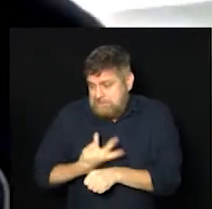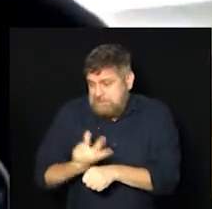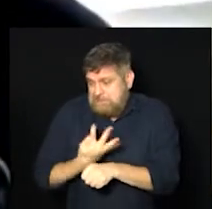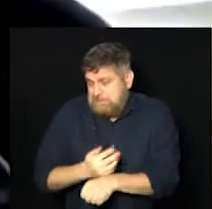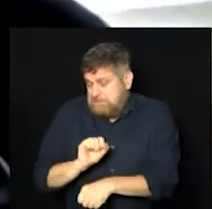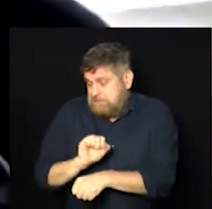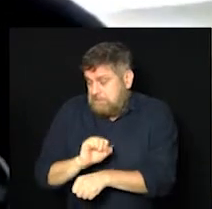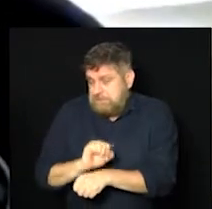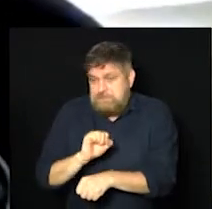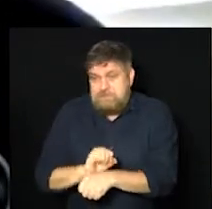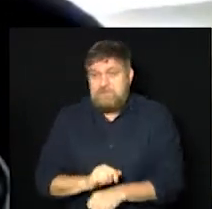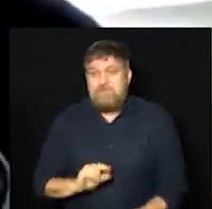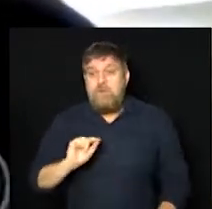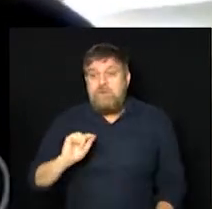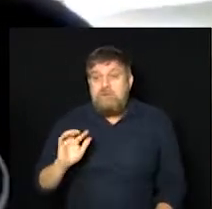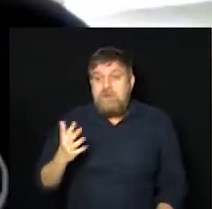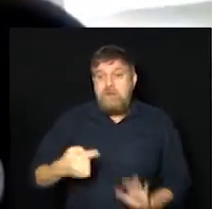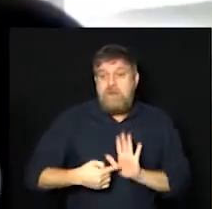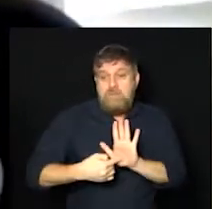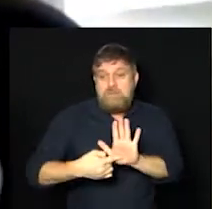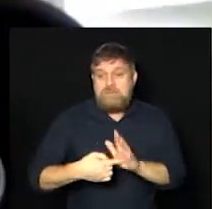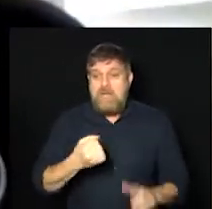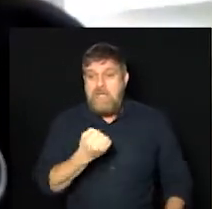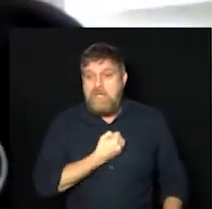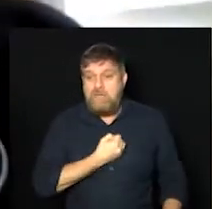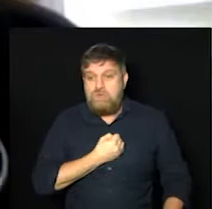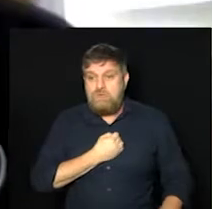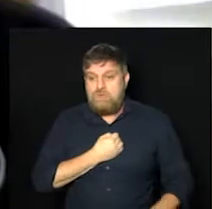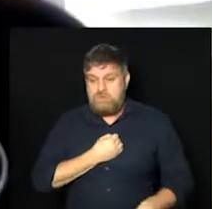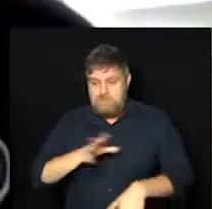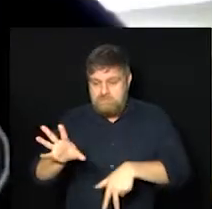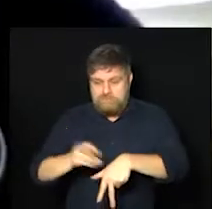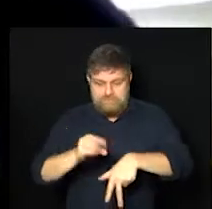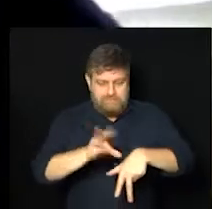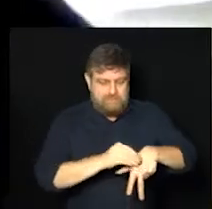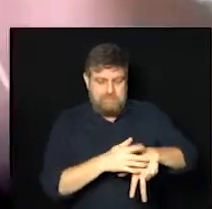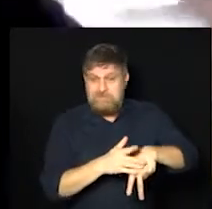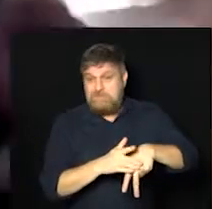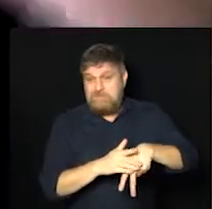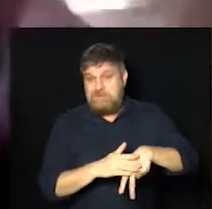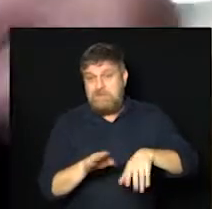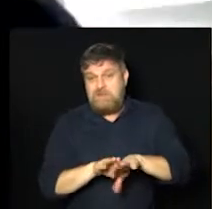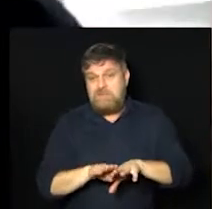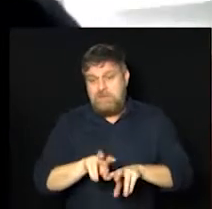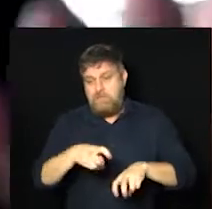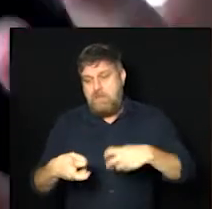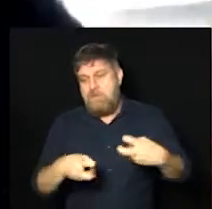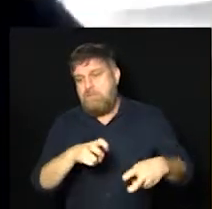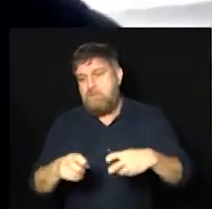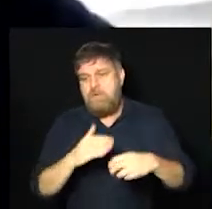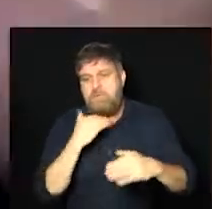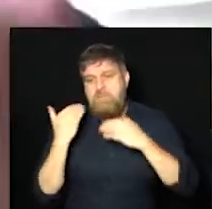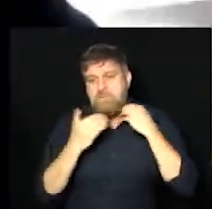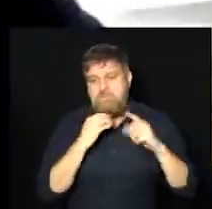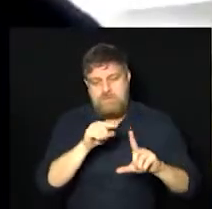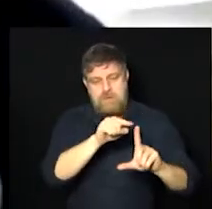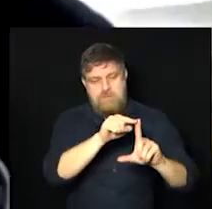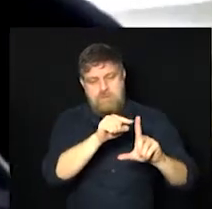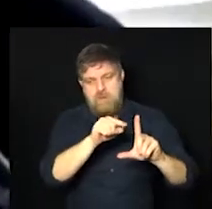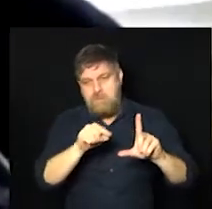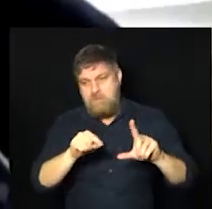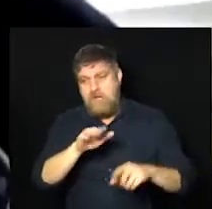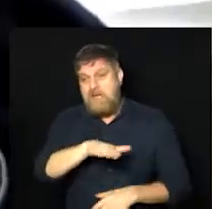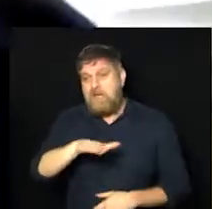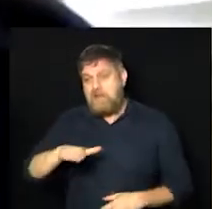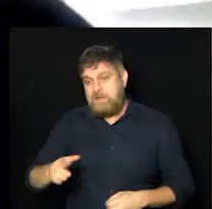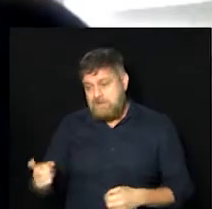aguardar. O que vai dizer é o número de contaminados e o número de óbitos. Se for diminuindo, diminuindo, acho que é até possível as crianças